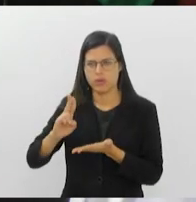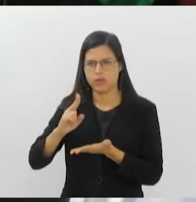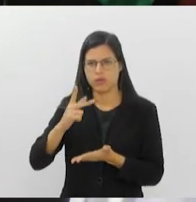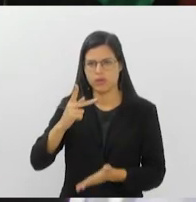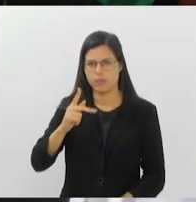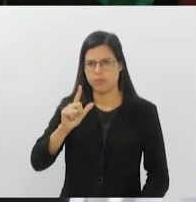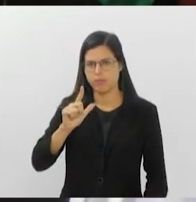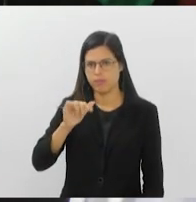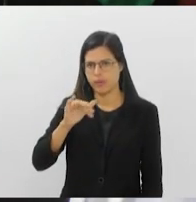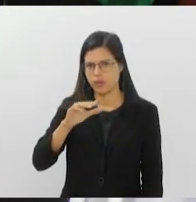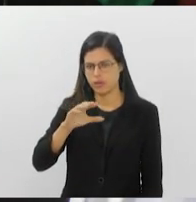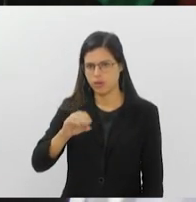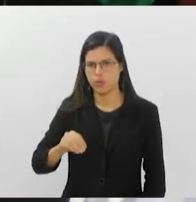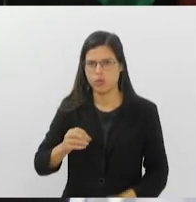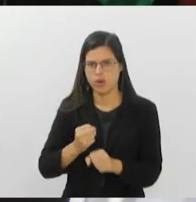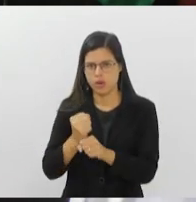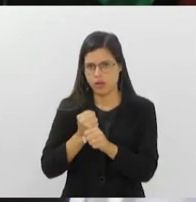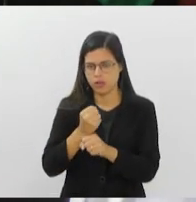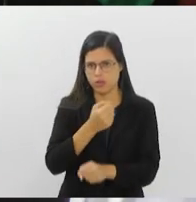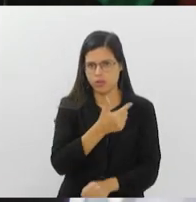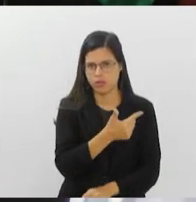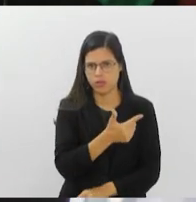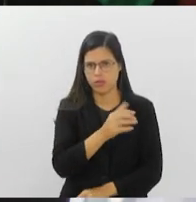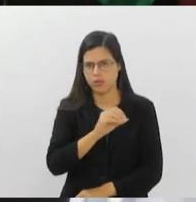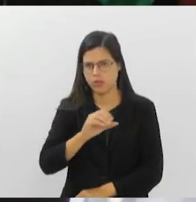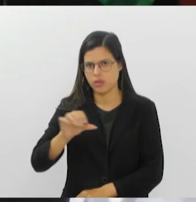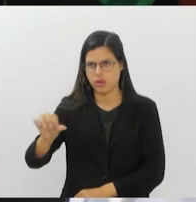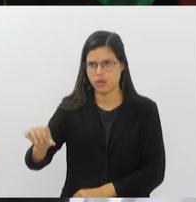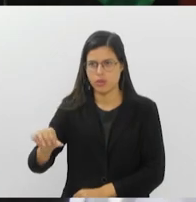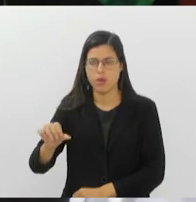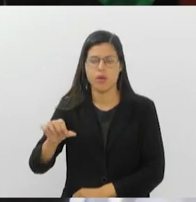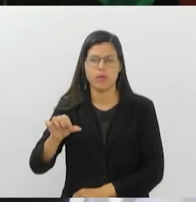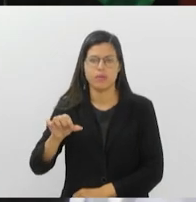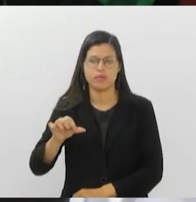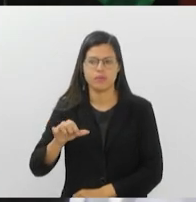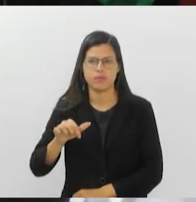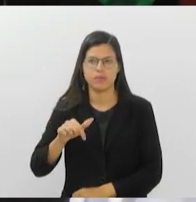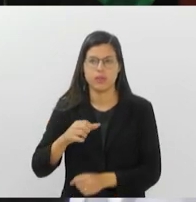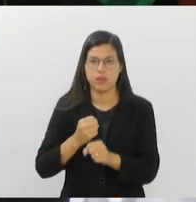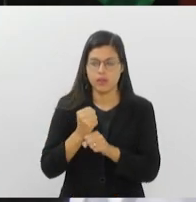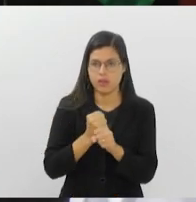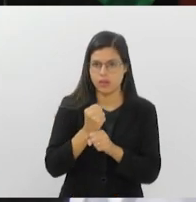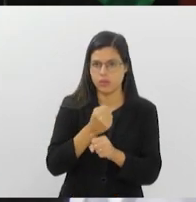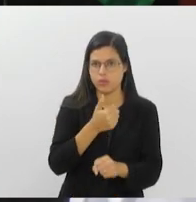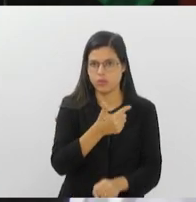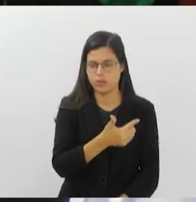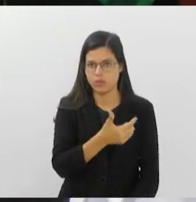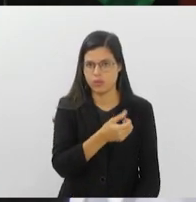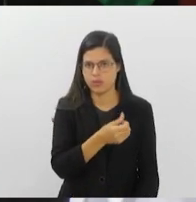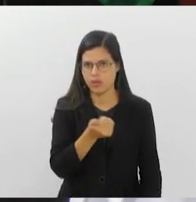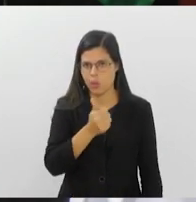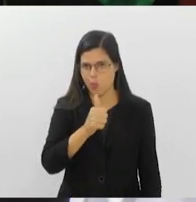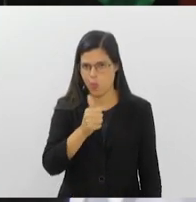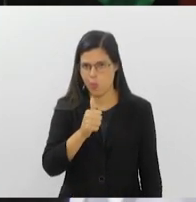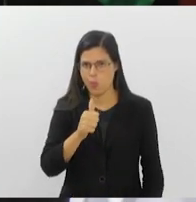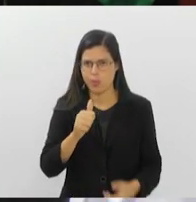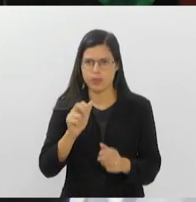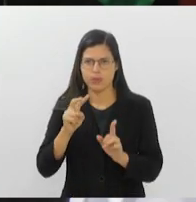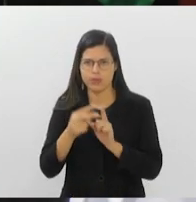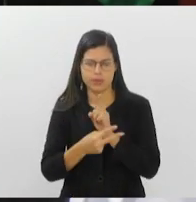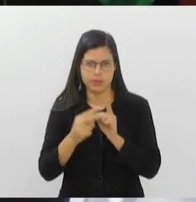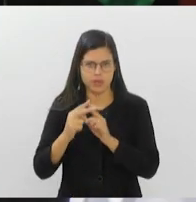Leite, em 2009, e já em 2011, nessa perspectiva de atuação dos